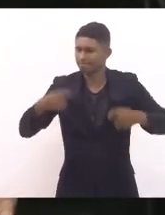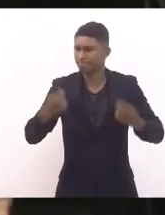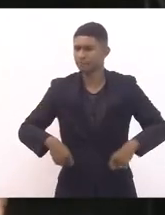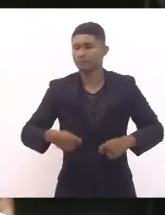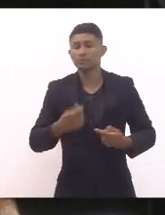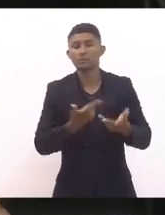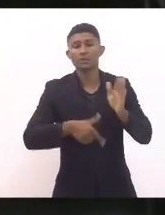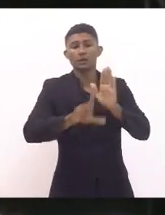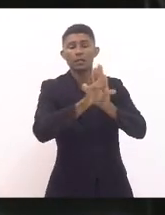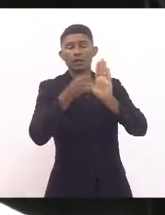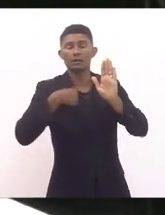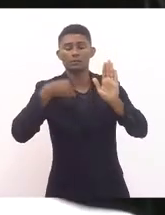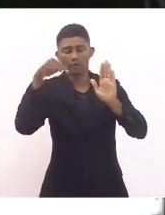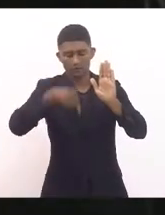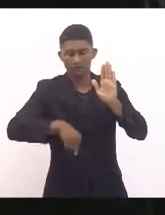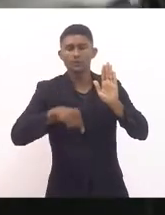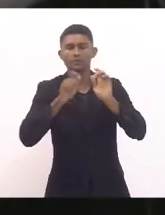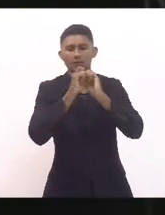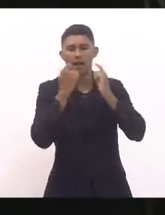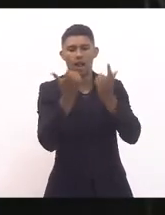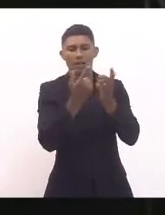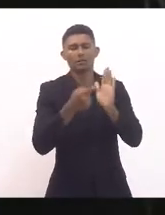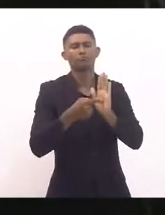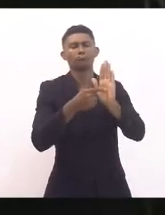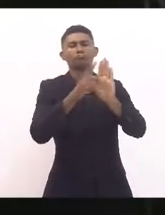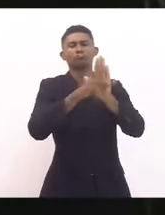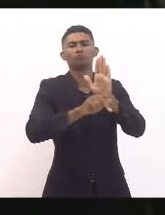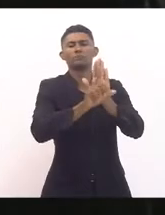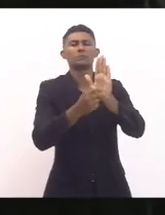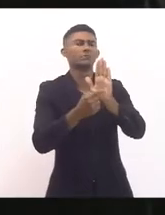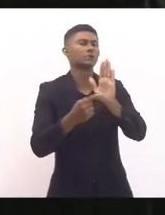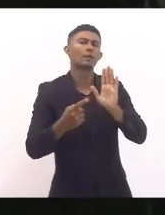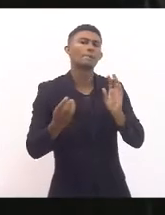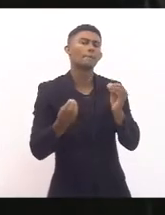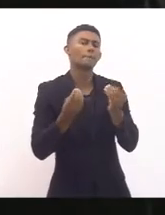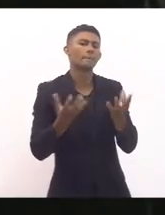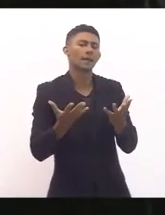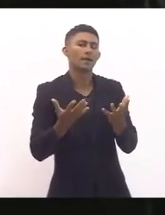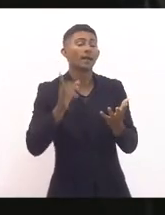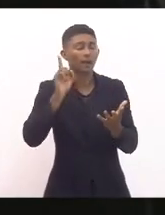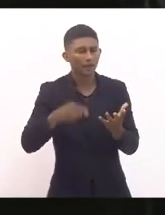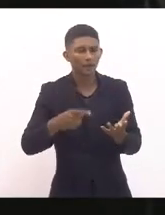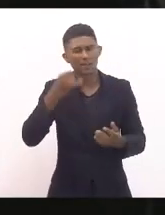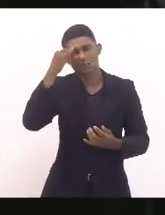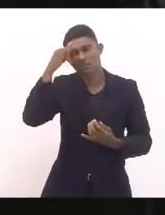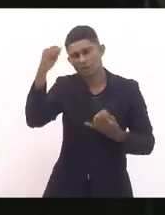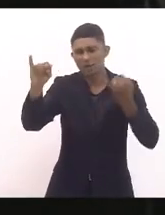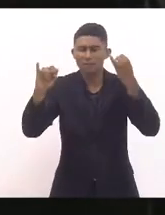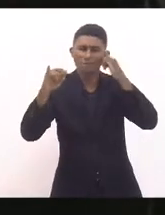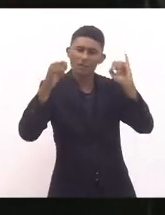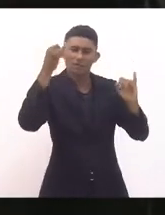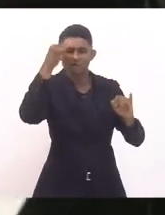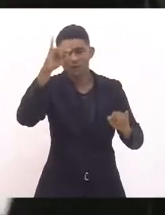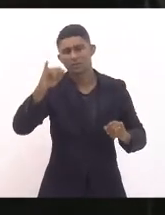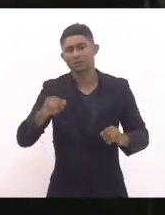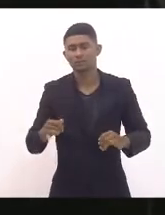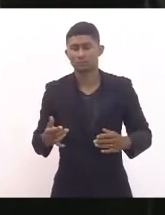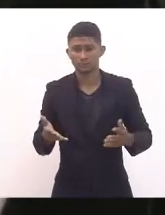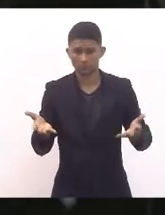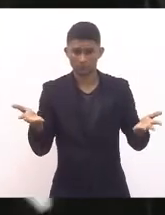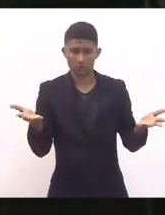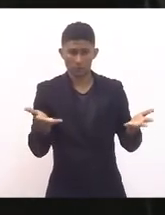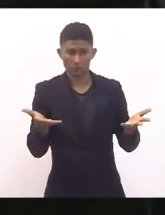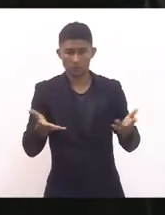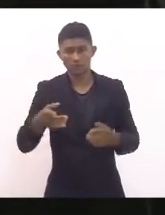casa foi justamente, Célia Jordão, para prevenir, para proibir esses abusos. Como hoje foi apresentada